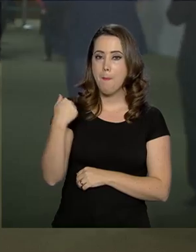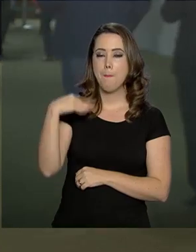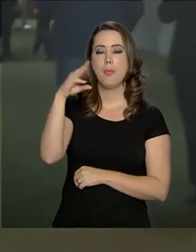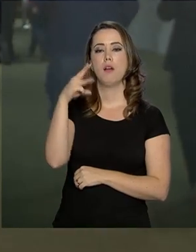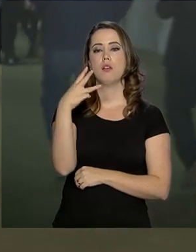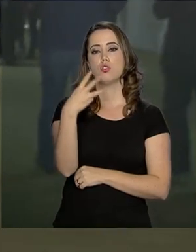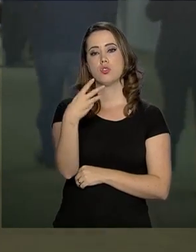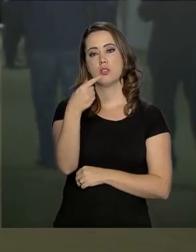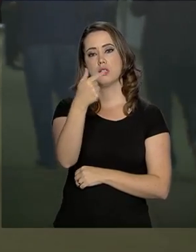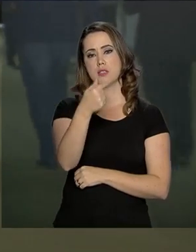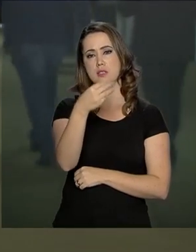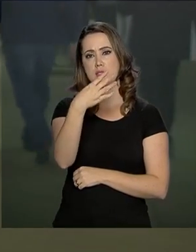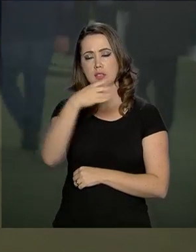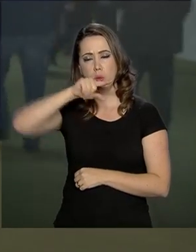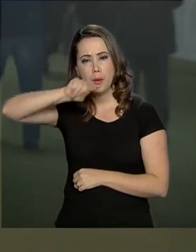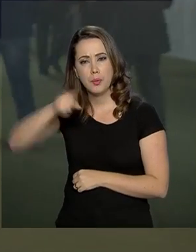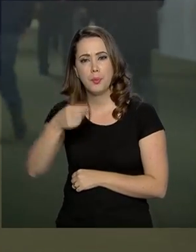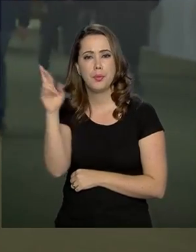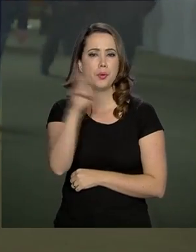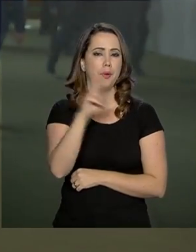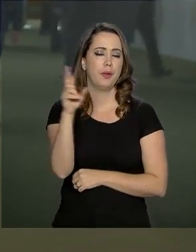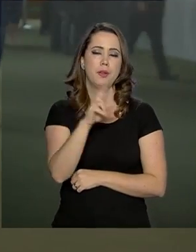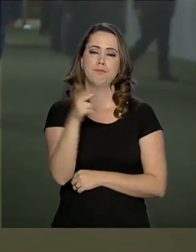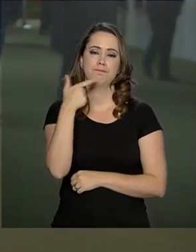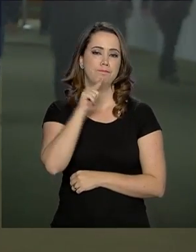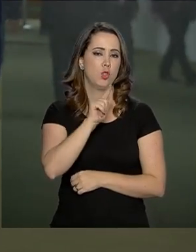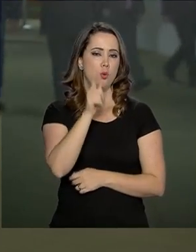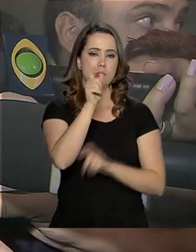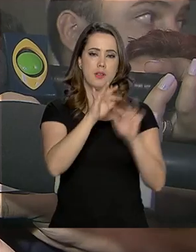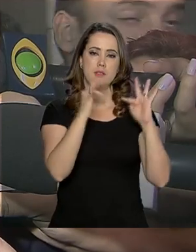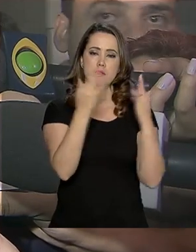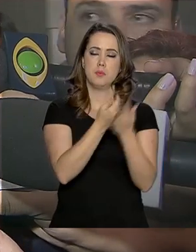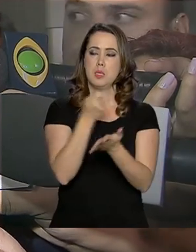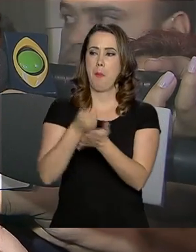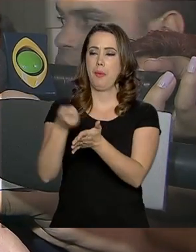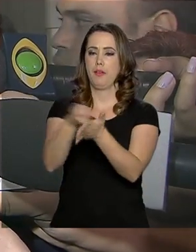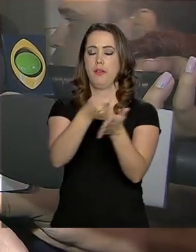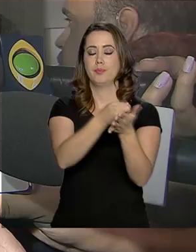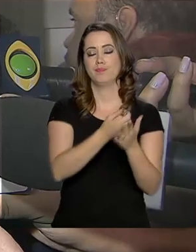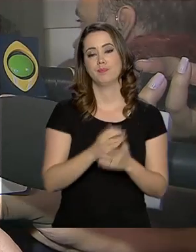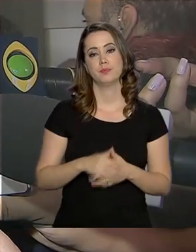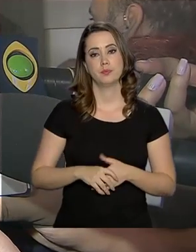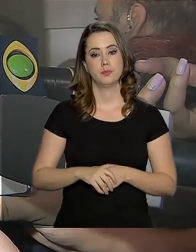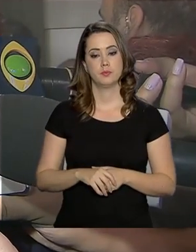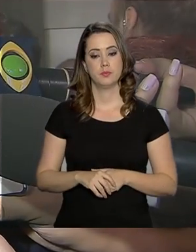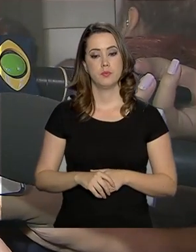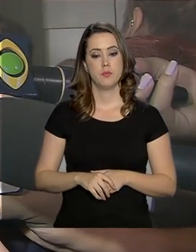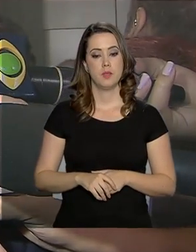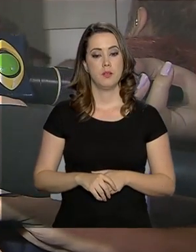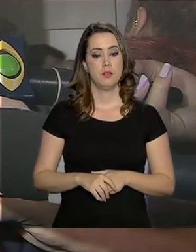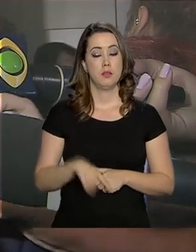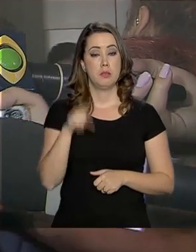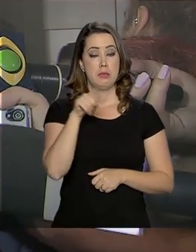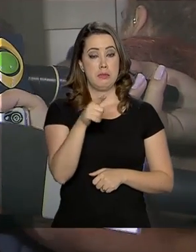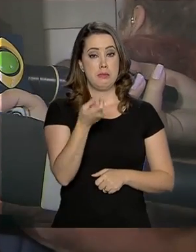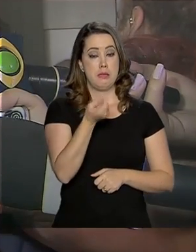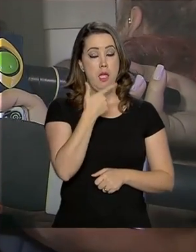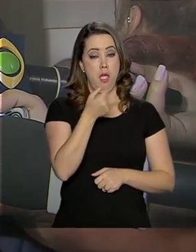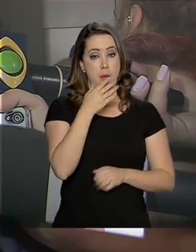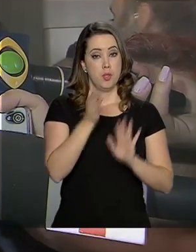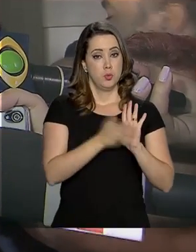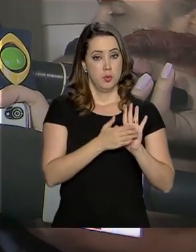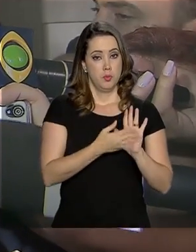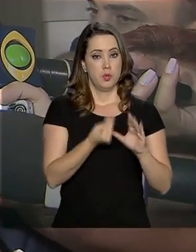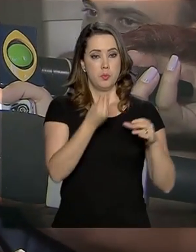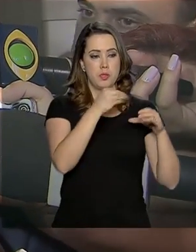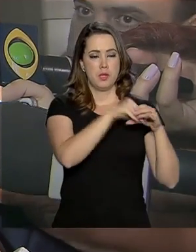R$ 364 mil, tornando o tratamento inviável para muitas famílias. Esse medicamento foi proposto para ser incluído no